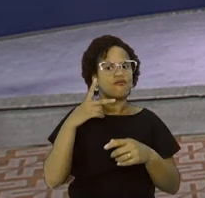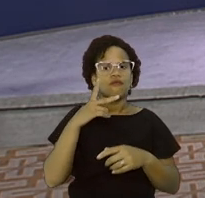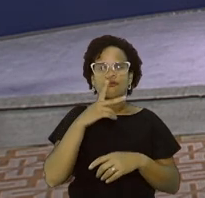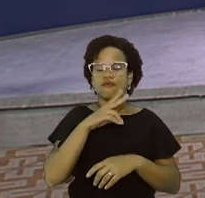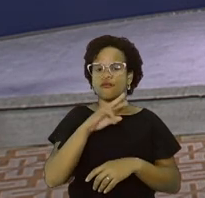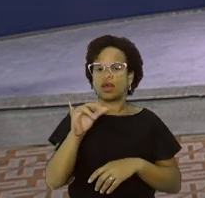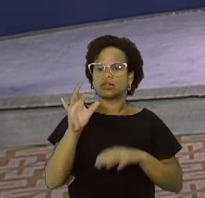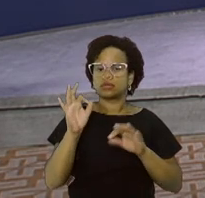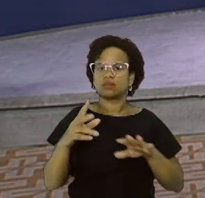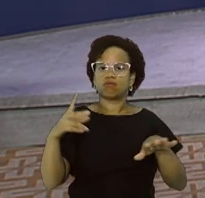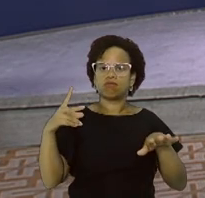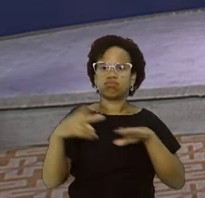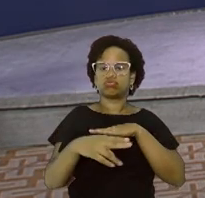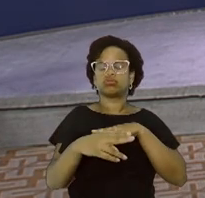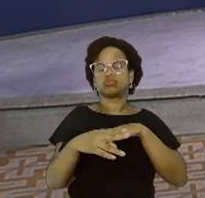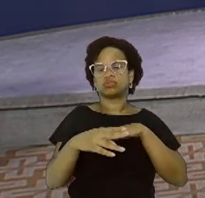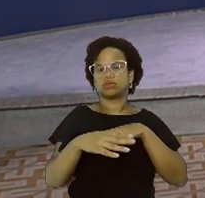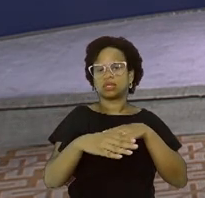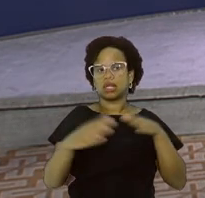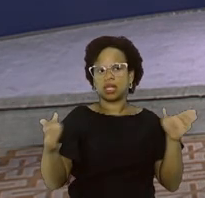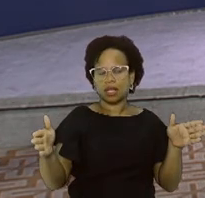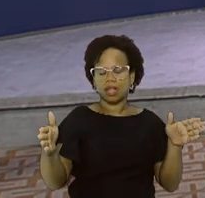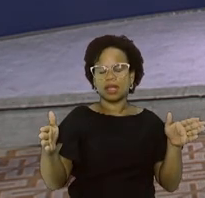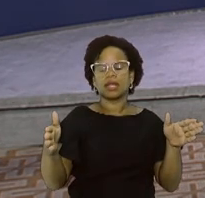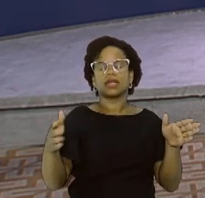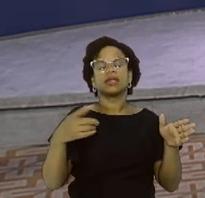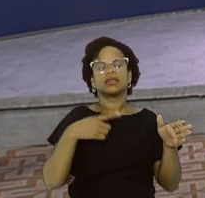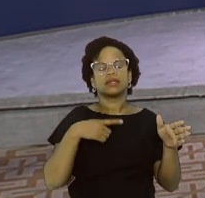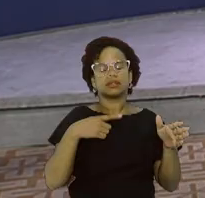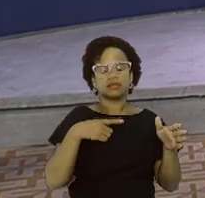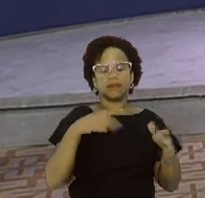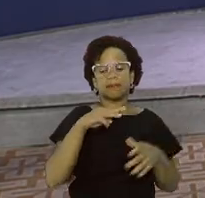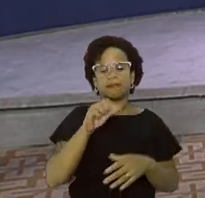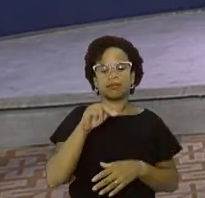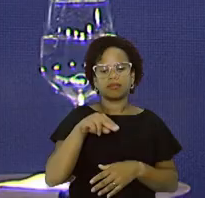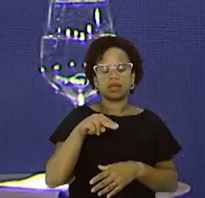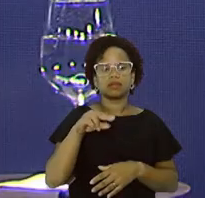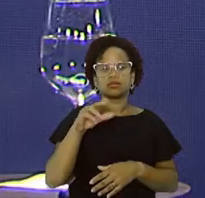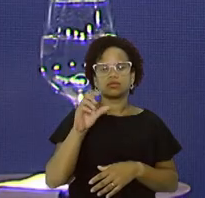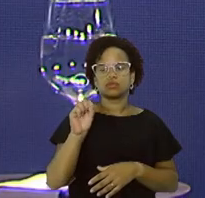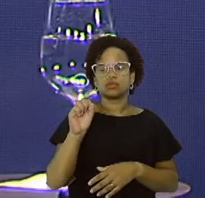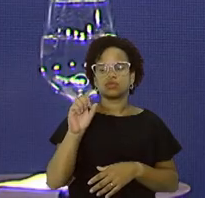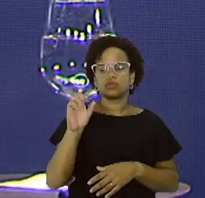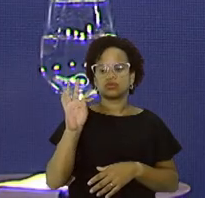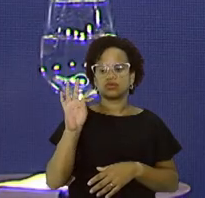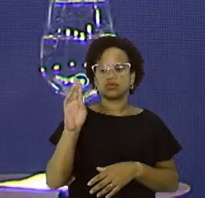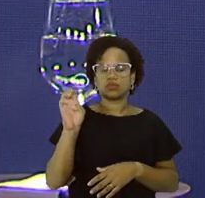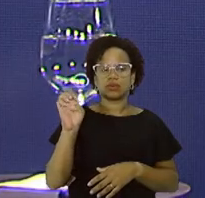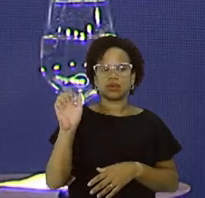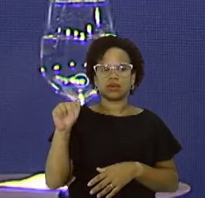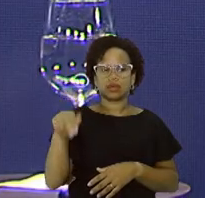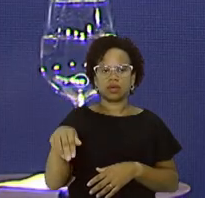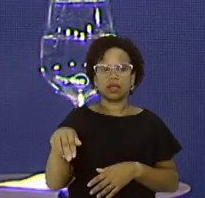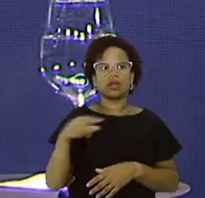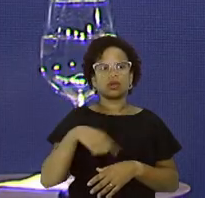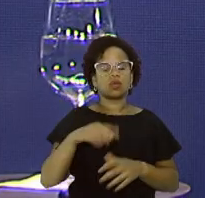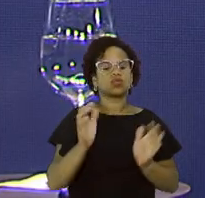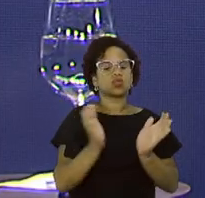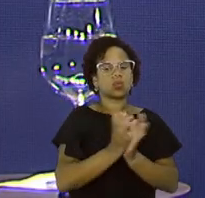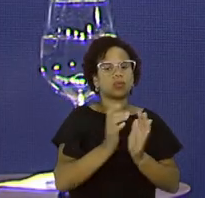que foi sempre implementaria agora tá virando uma stream né então a gente estava aqui com Roberto Campos falando de real digital e a gente está nesse grupo de trabalho